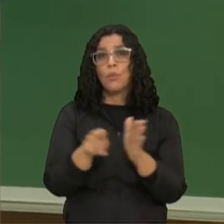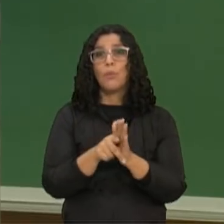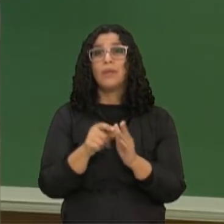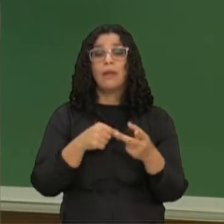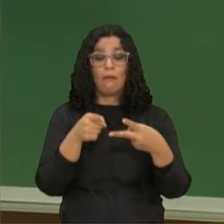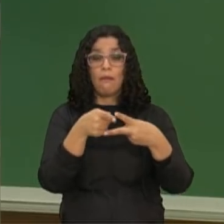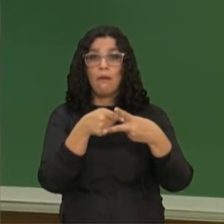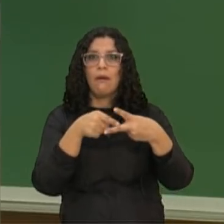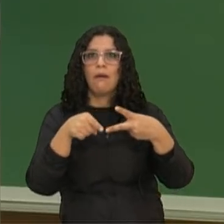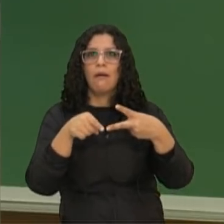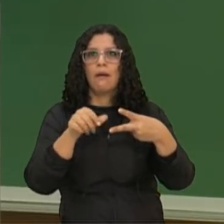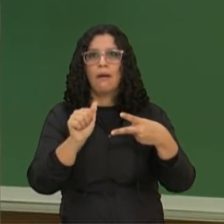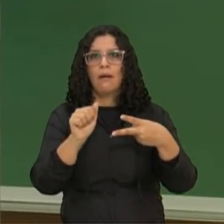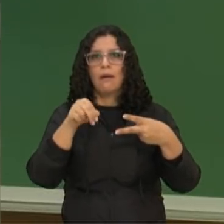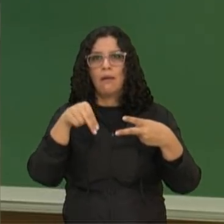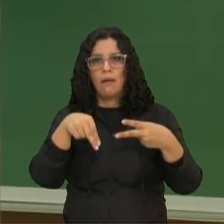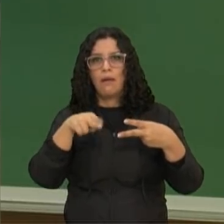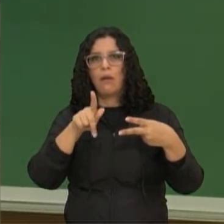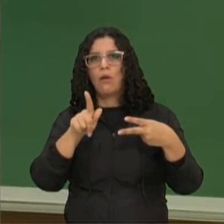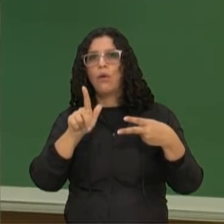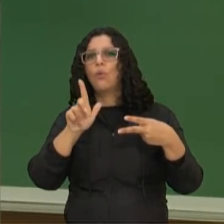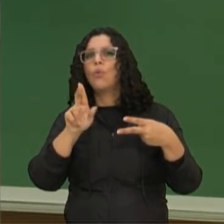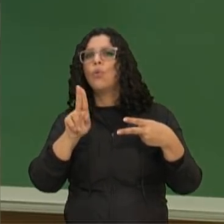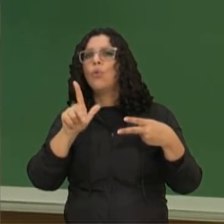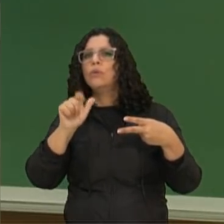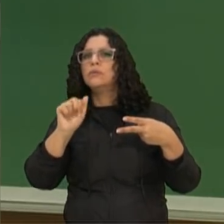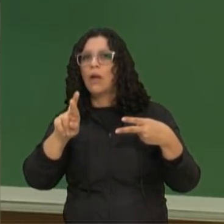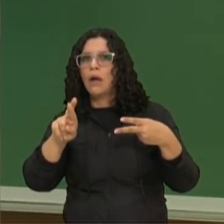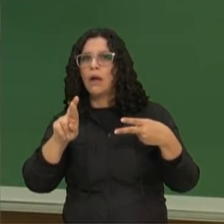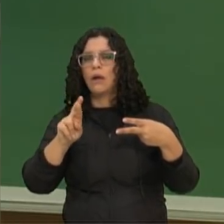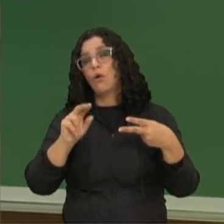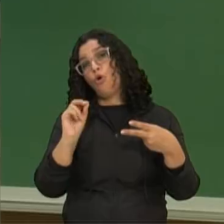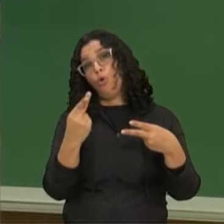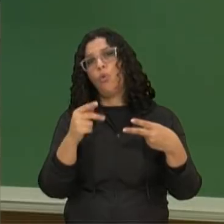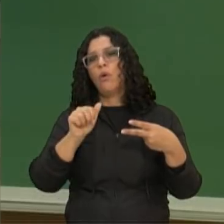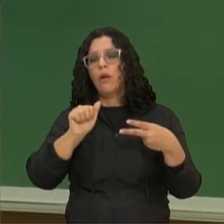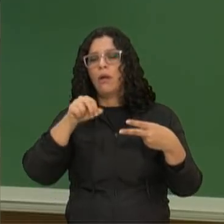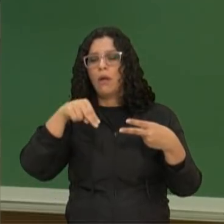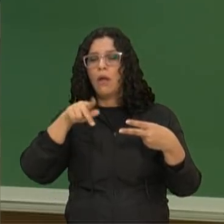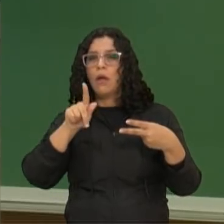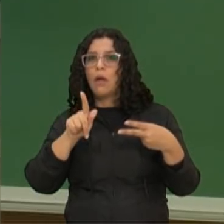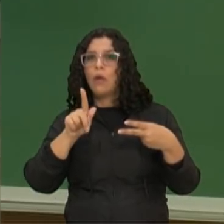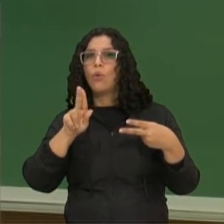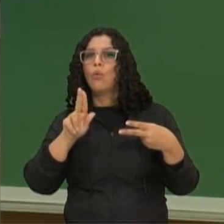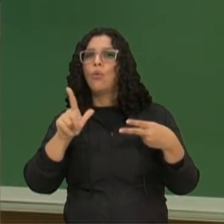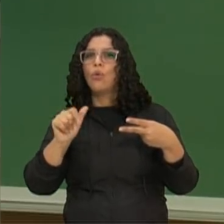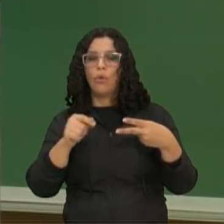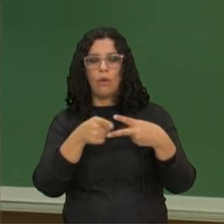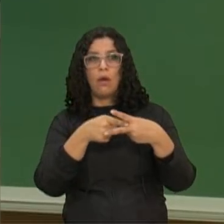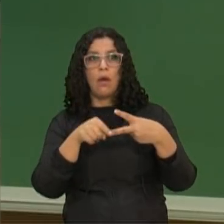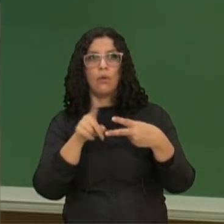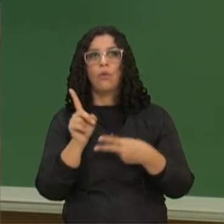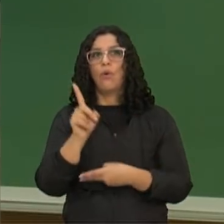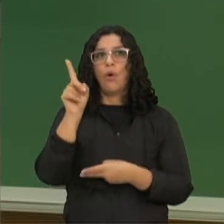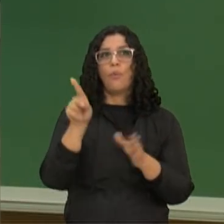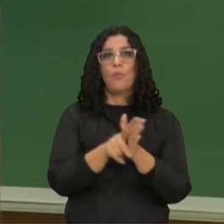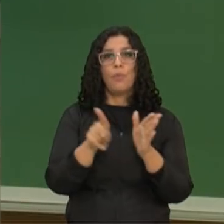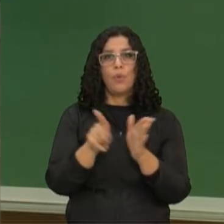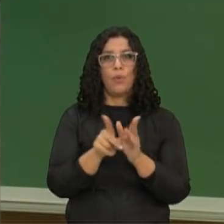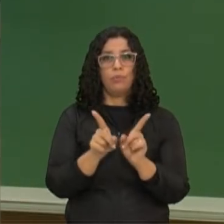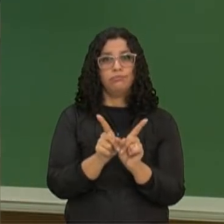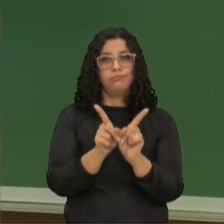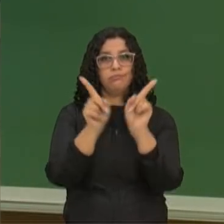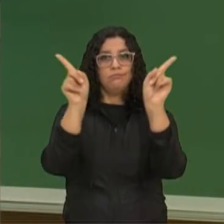angular. Pegando aqui, ó, a partir da normal, percebam que eu tenho um certo ângulo no meio 1, certo? Esse ângulo é relativamente